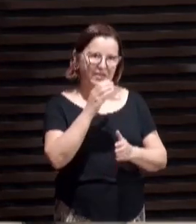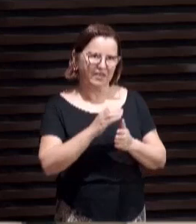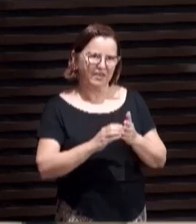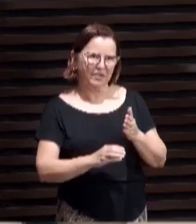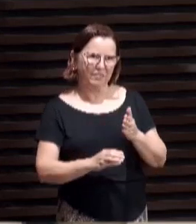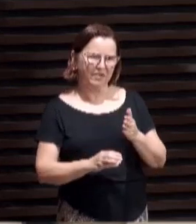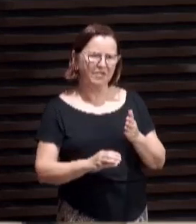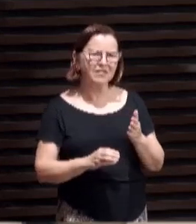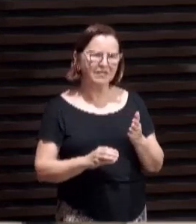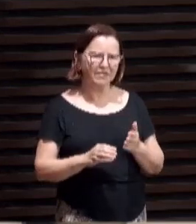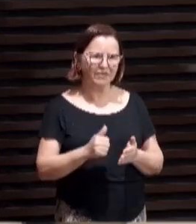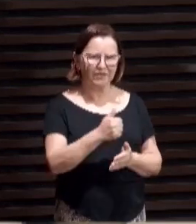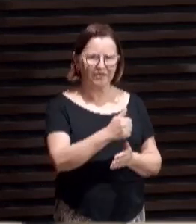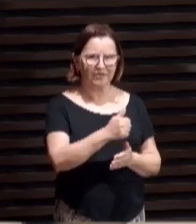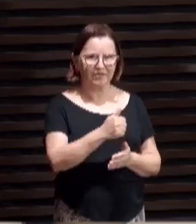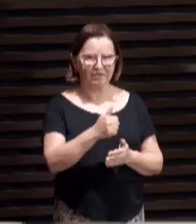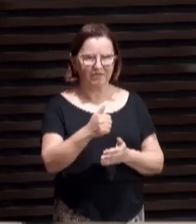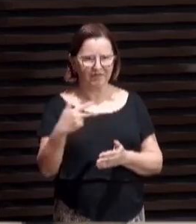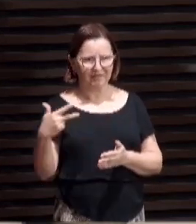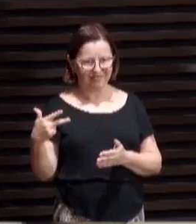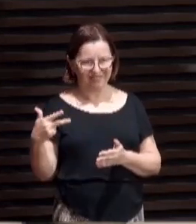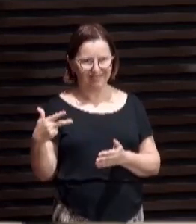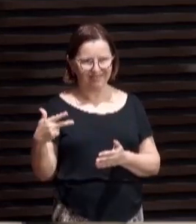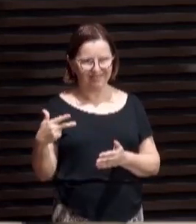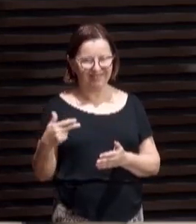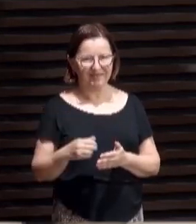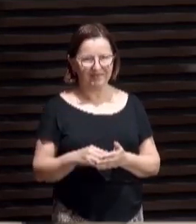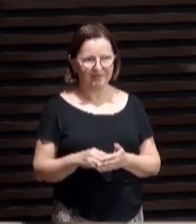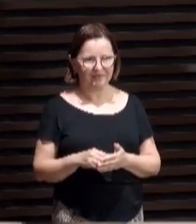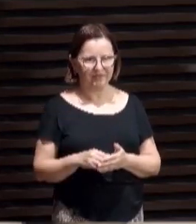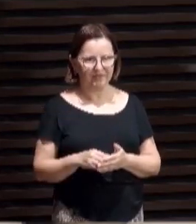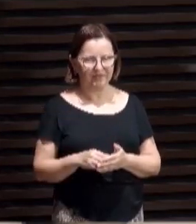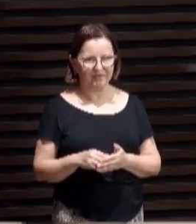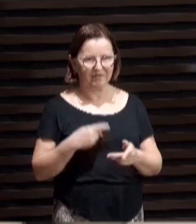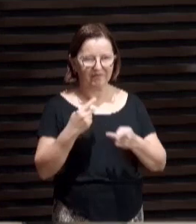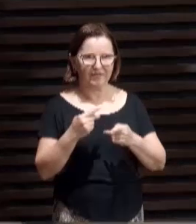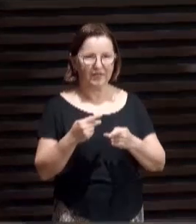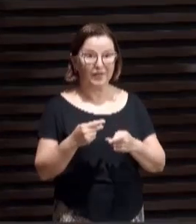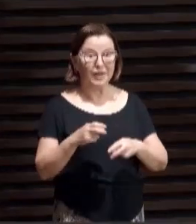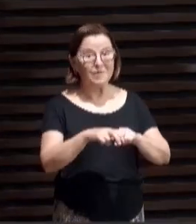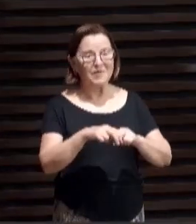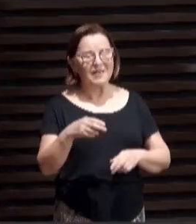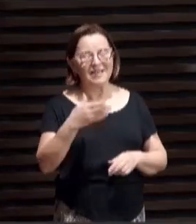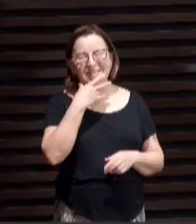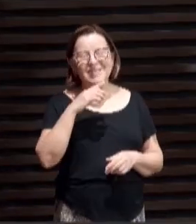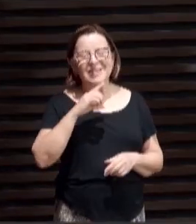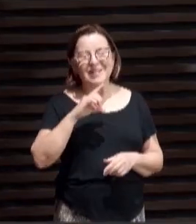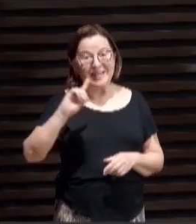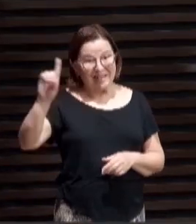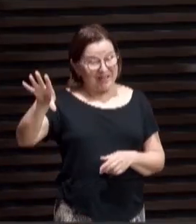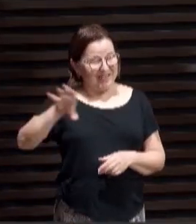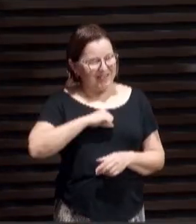uma pérola da verdade divina. Por isso o Pai me ama, porque eu dou a